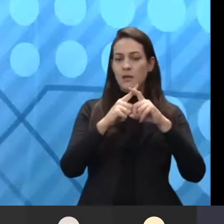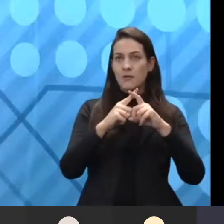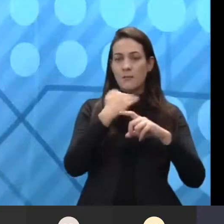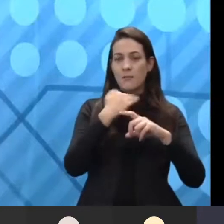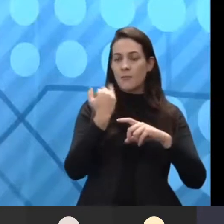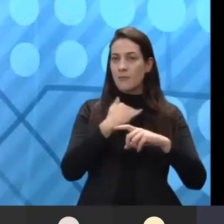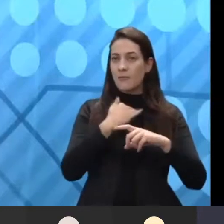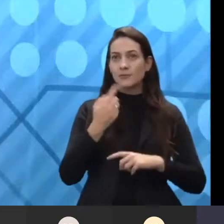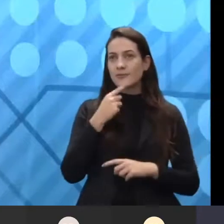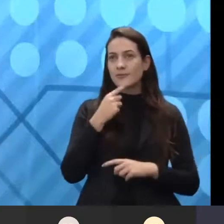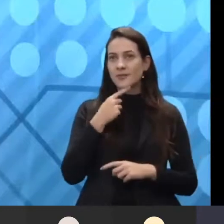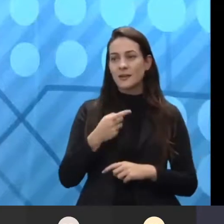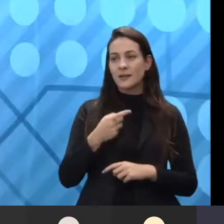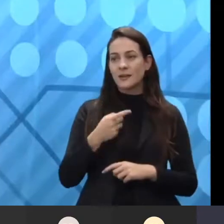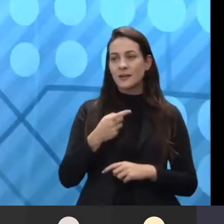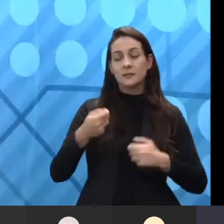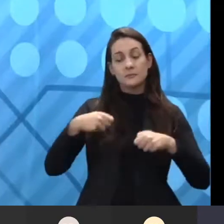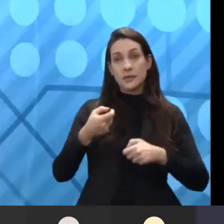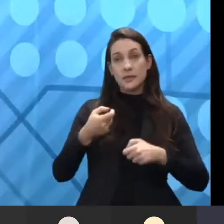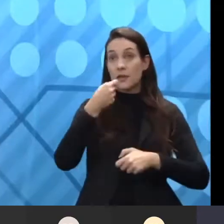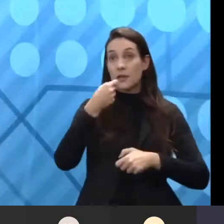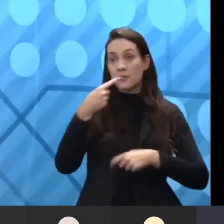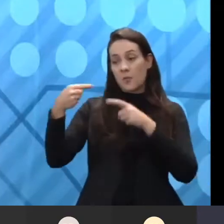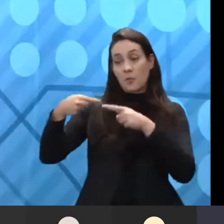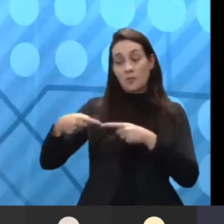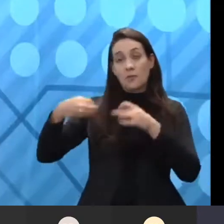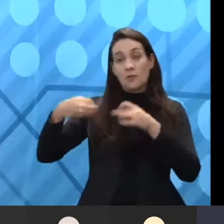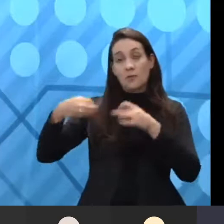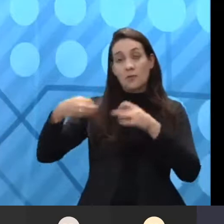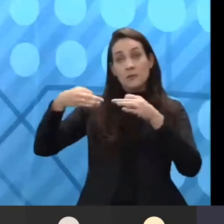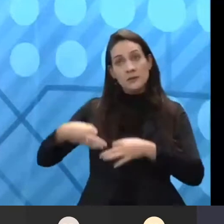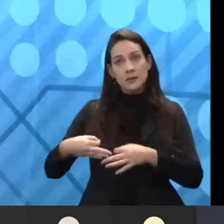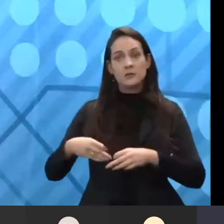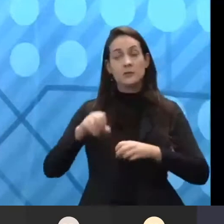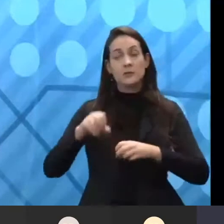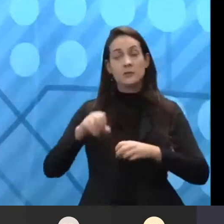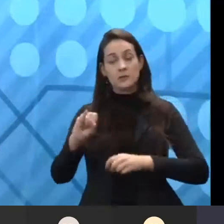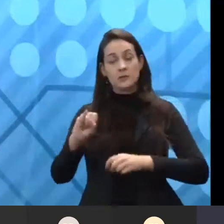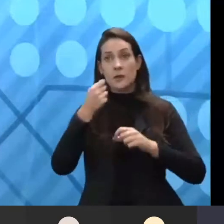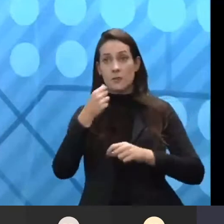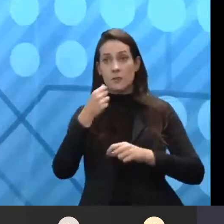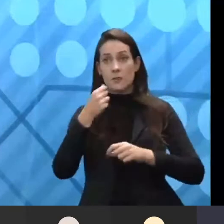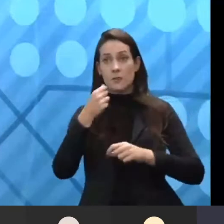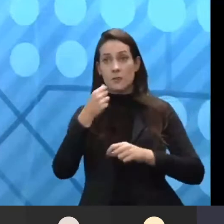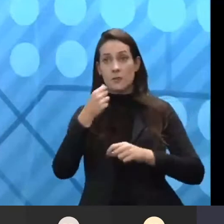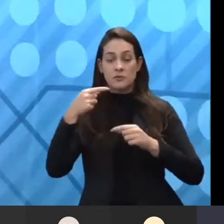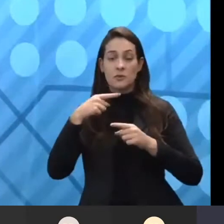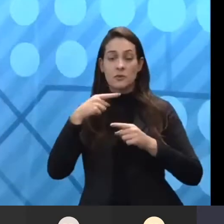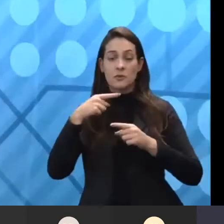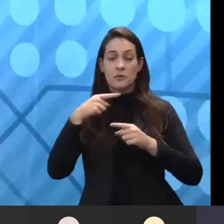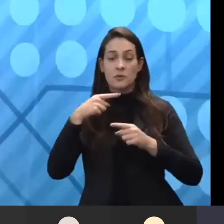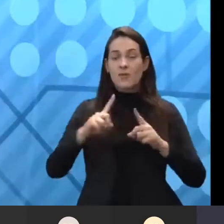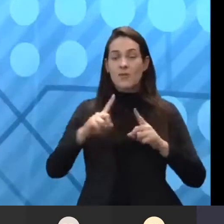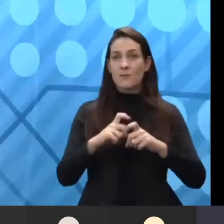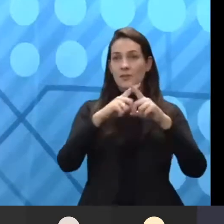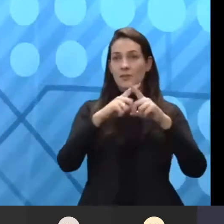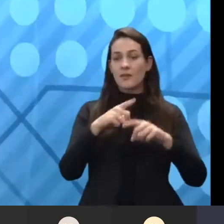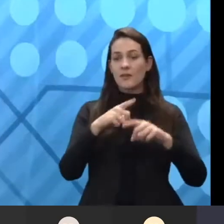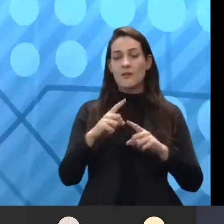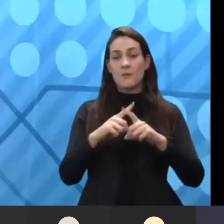àquele antibiótico, ele vai ser eficaz no tratamento da infecção? Não. Por quê? Porque não vai inibir e não vai